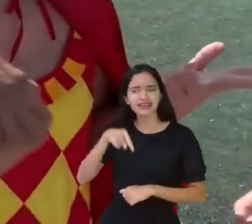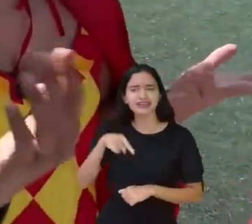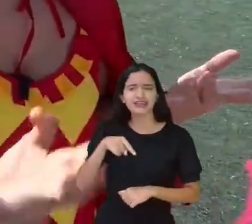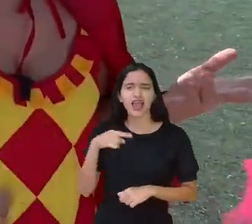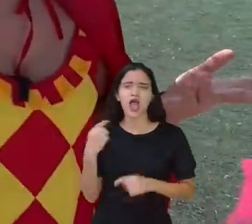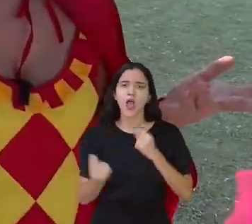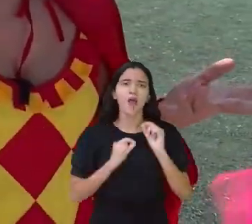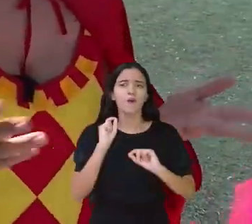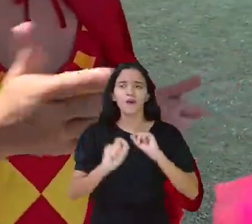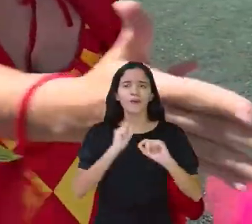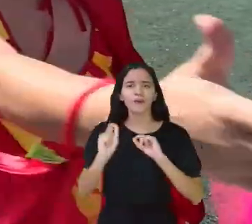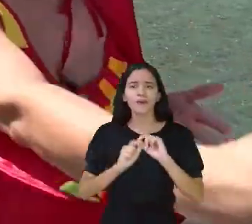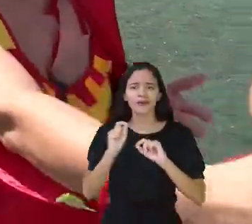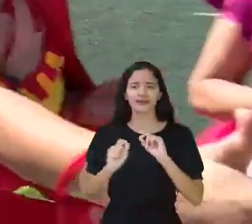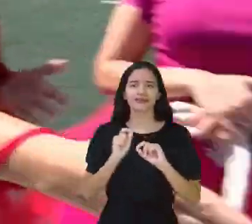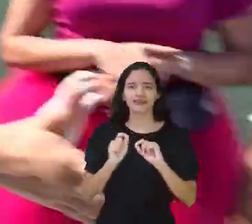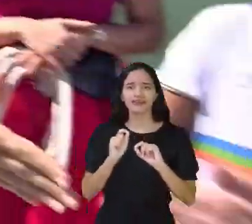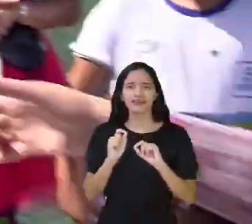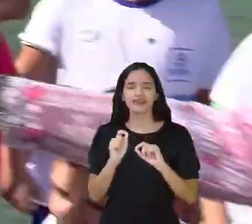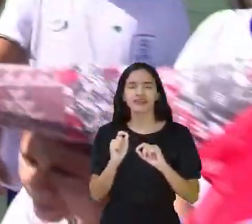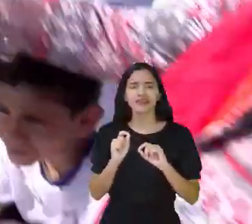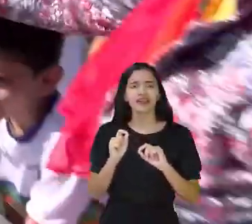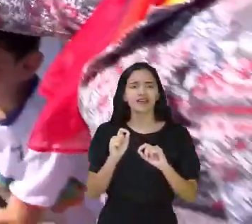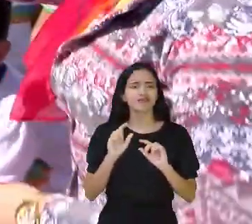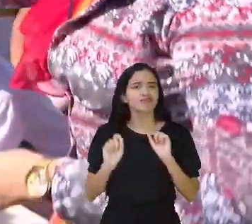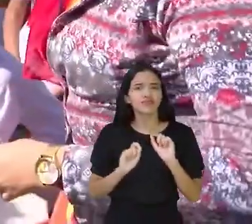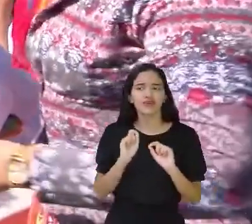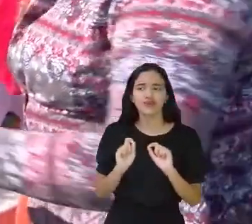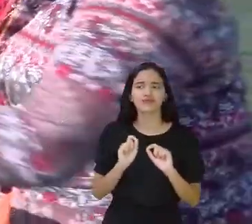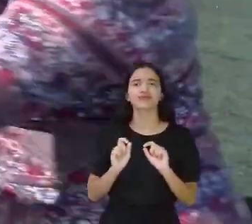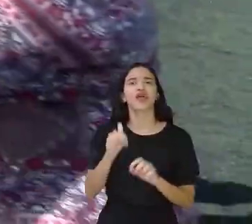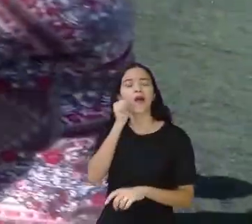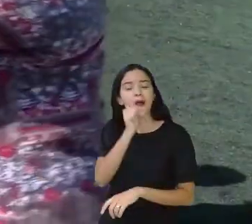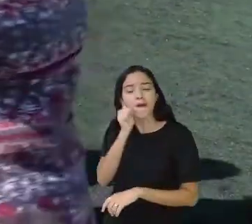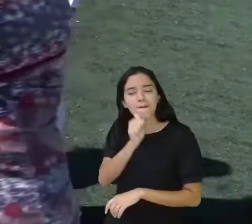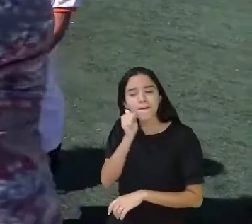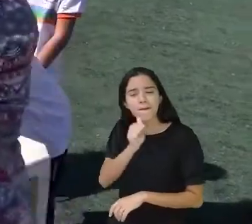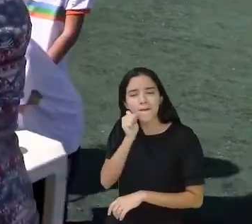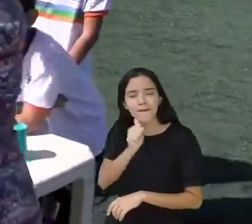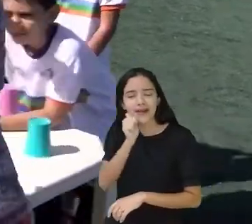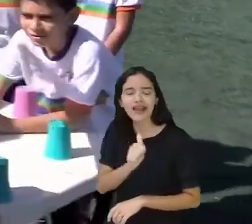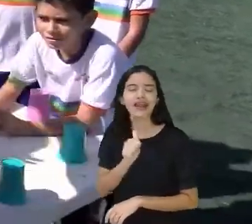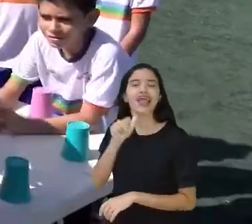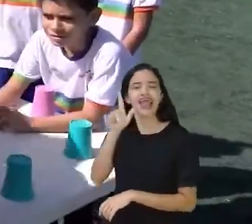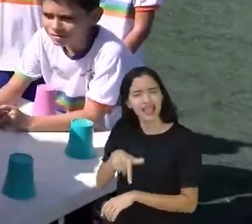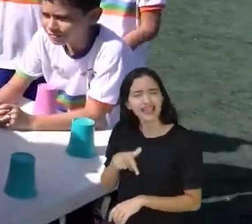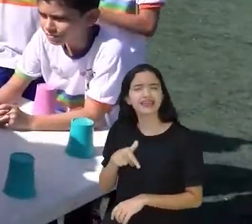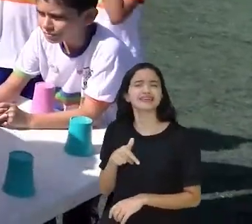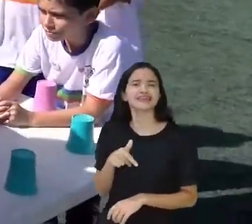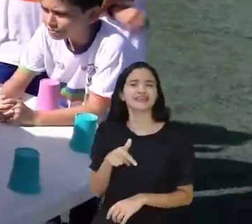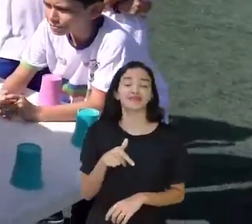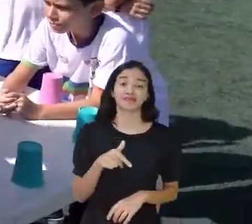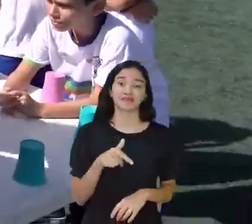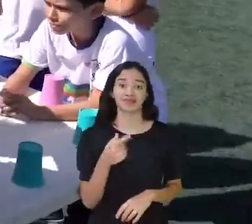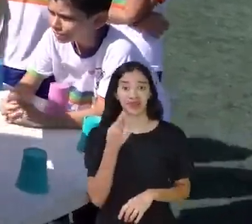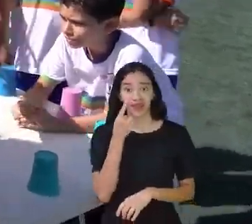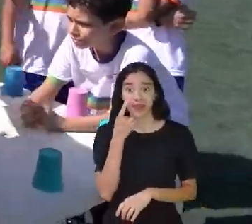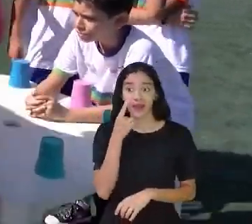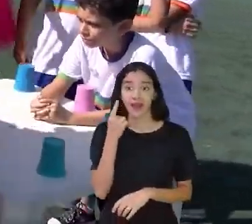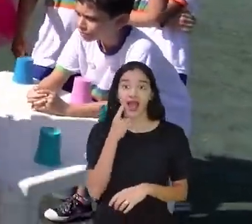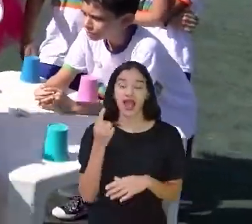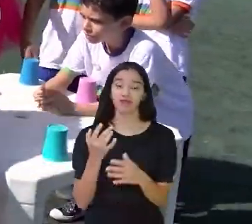de copas, Marieta. Prazer, prazer, Marieta. Prazer. Prazer. Eu!